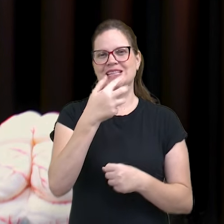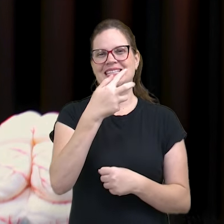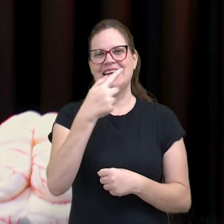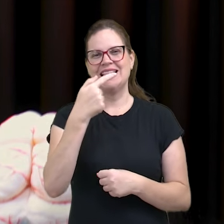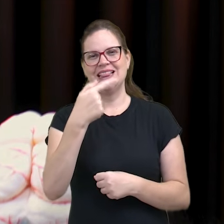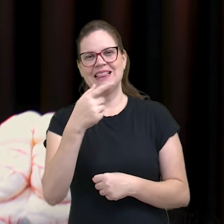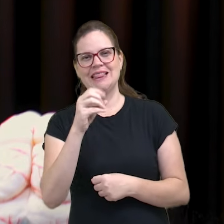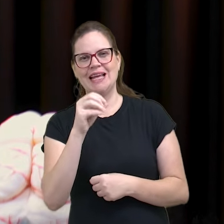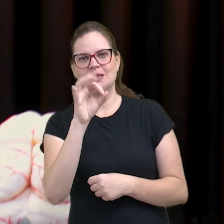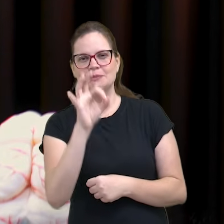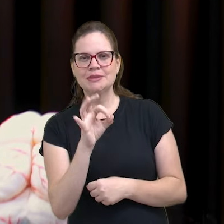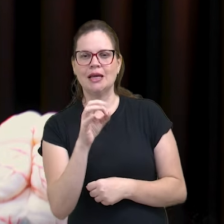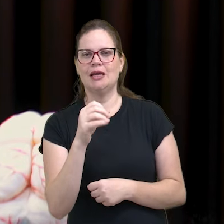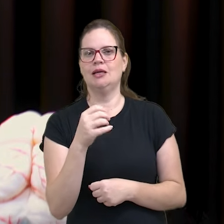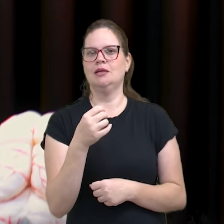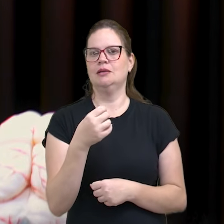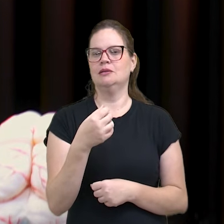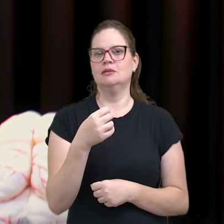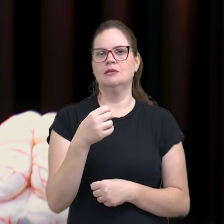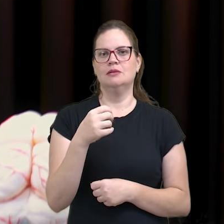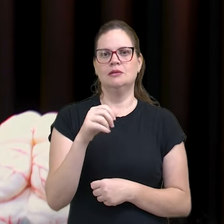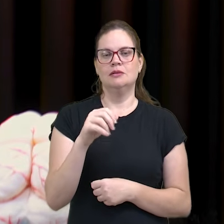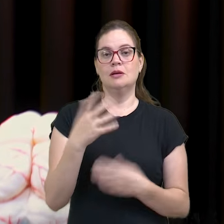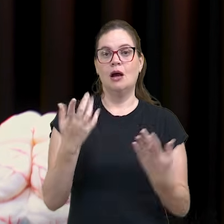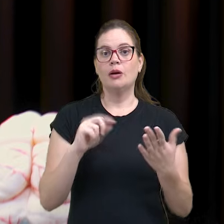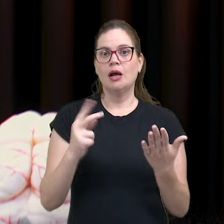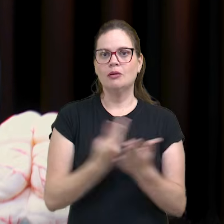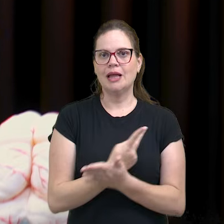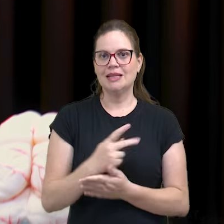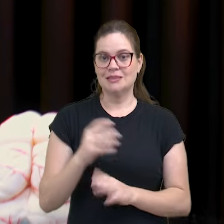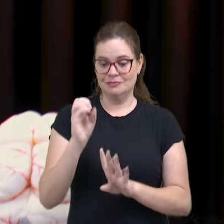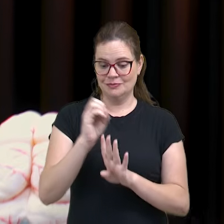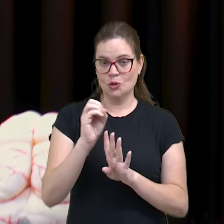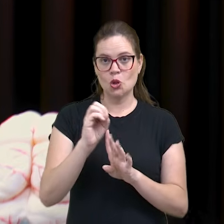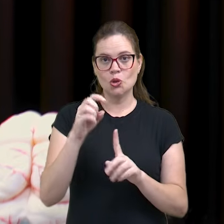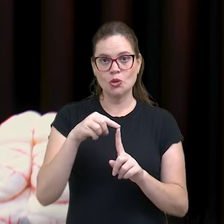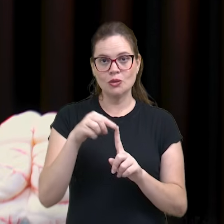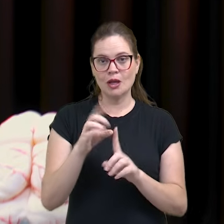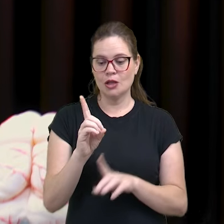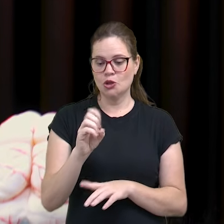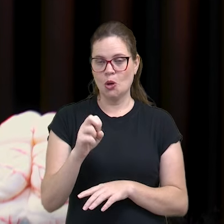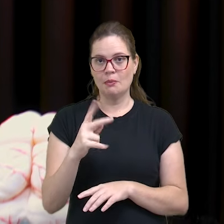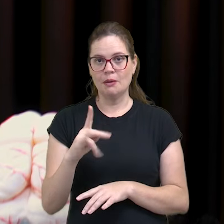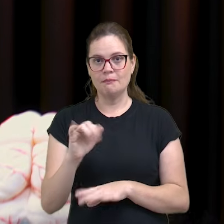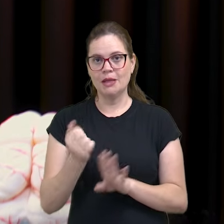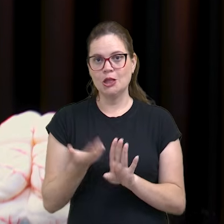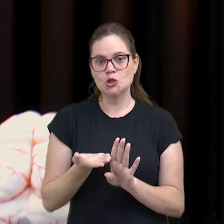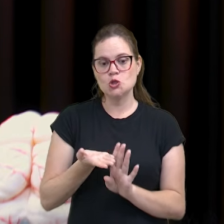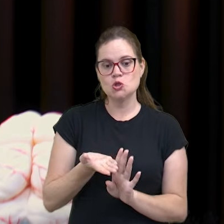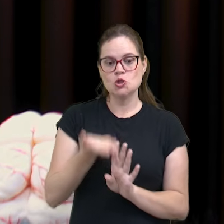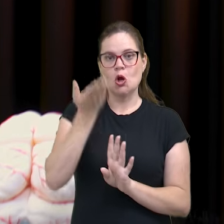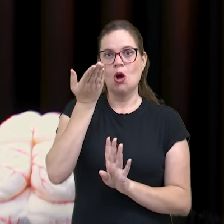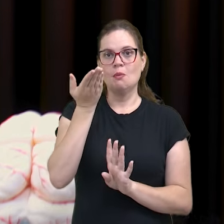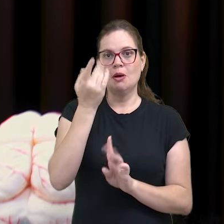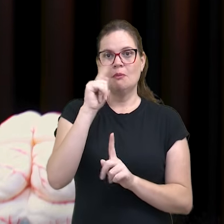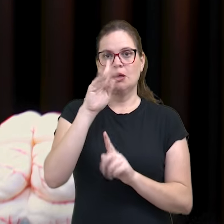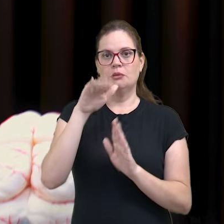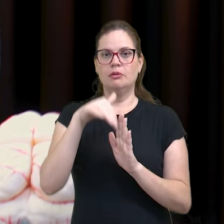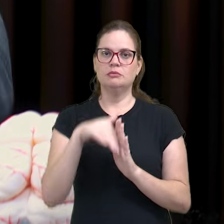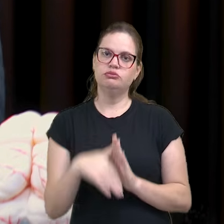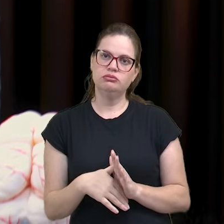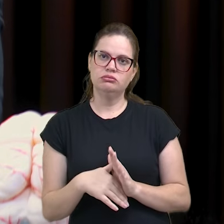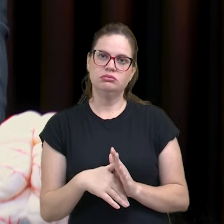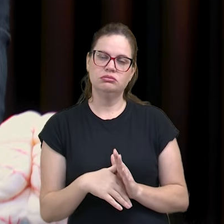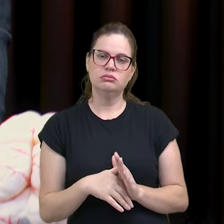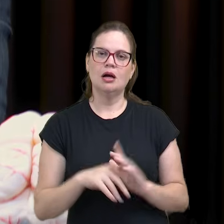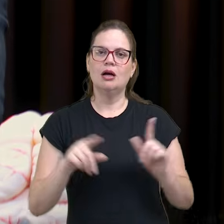aumenta 55% da sua dopamina. Só que tudo que sobe, desce. Aí você acaba tendo uma fissurazinha,